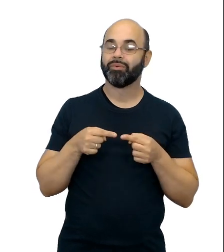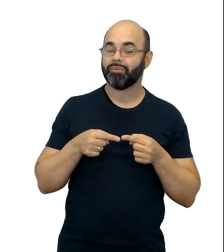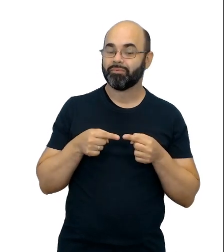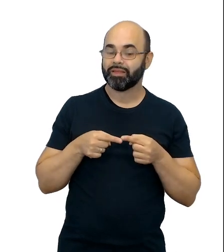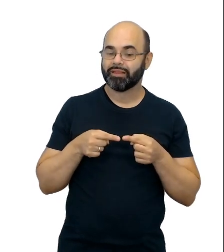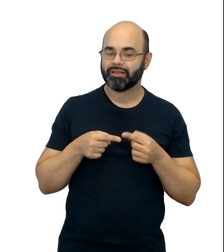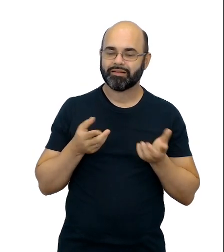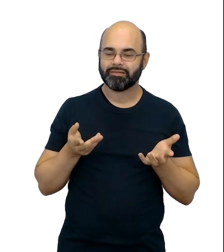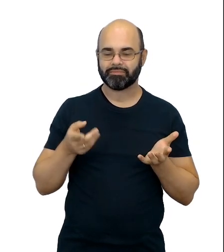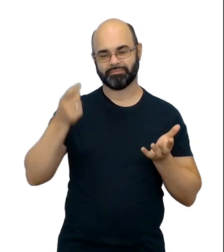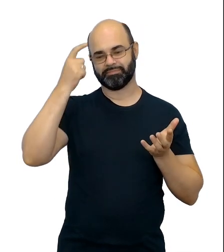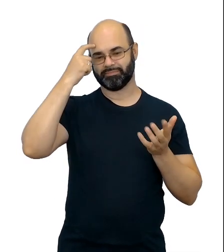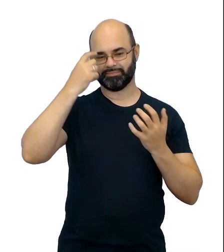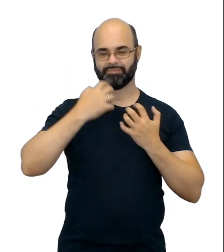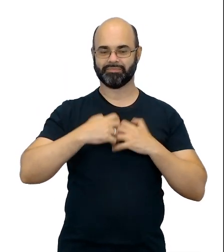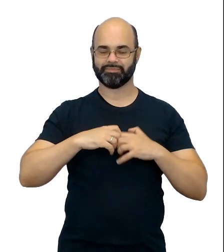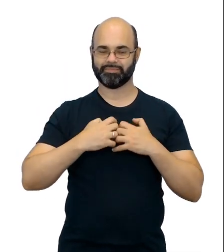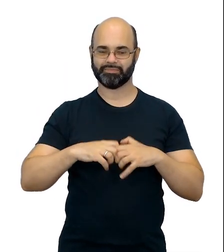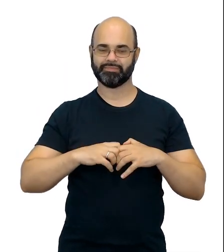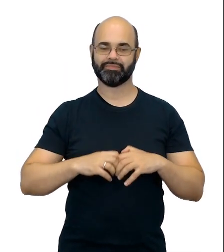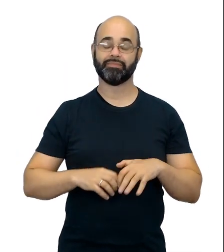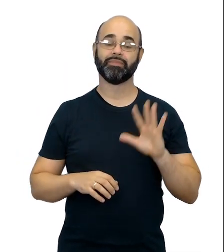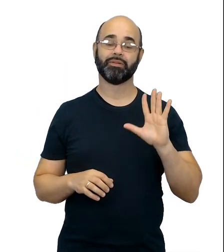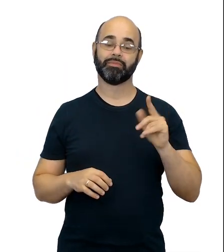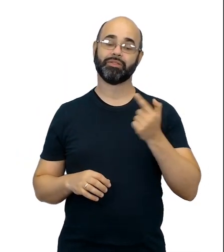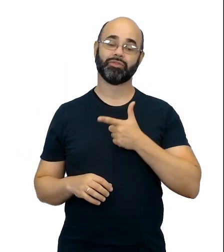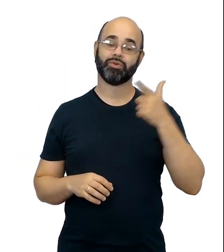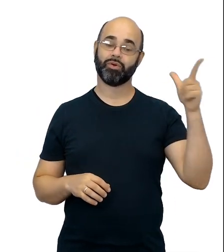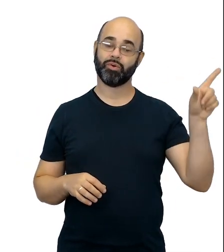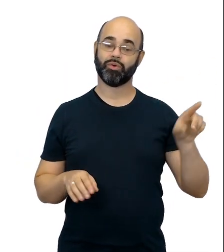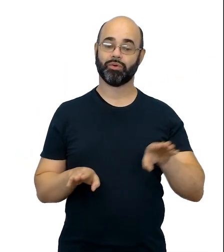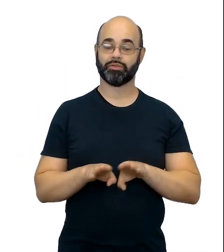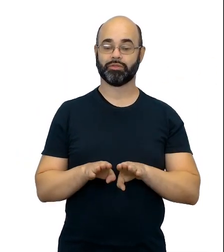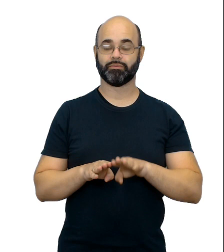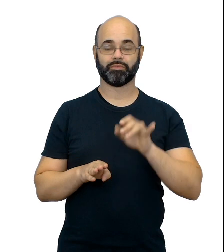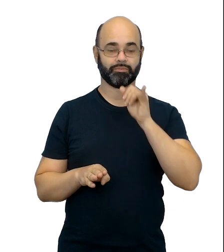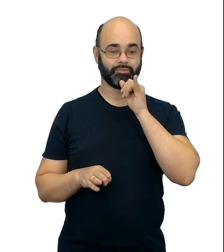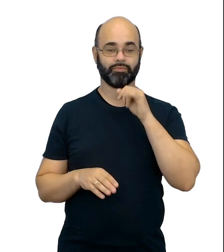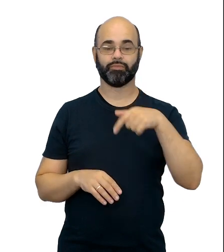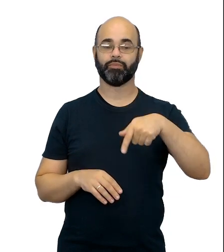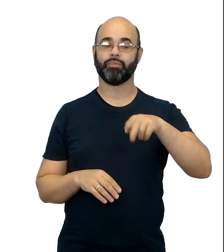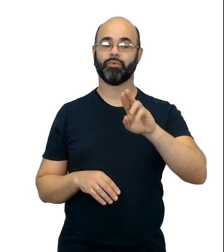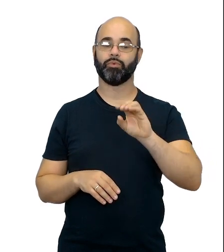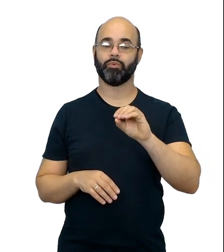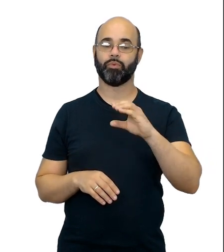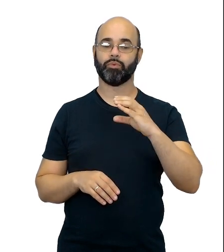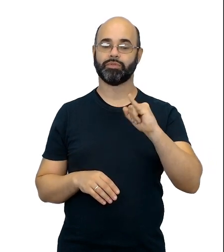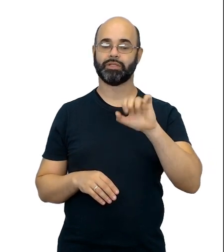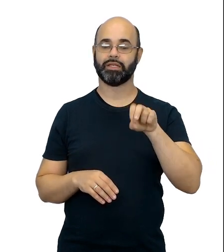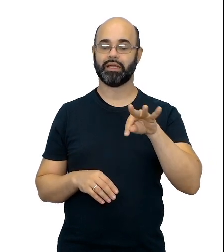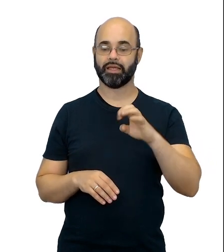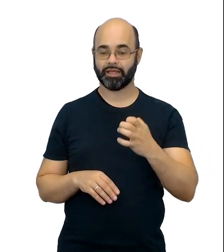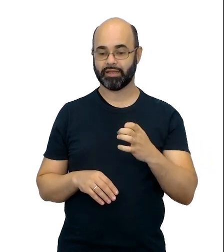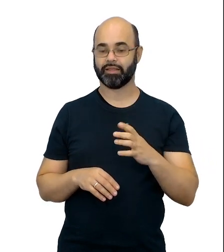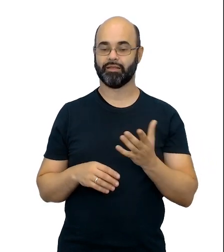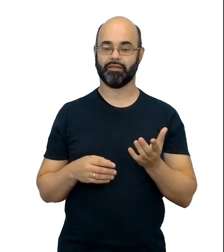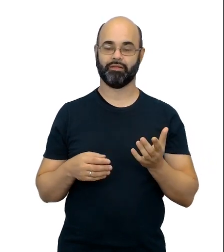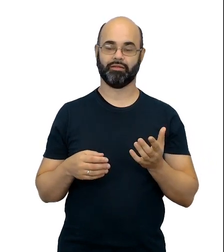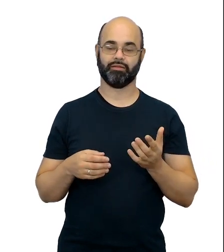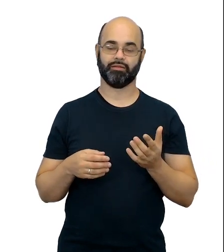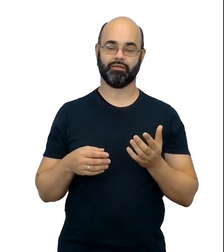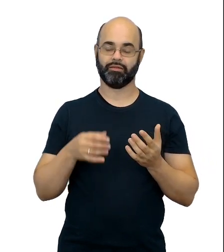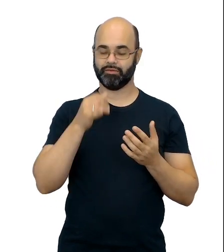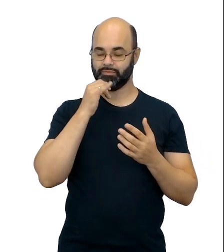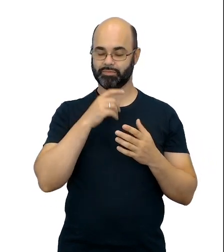com essa ideia. Só que eu tenho também a ideia de quociente. Um número racional positivo pode ser usado